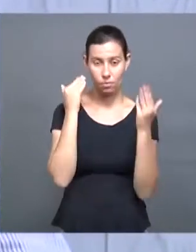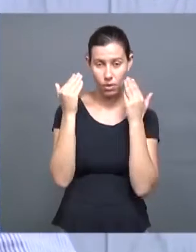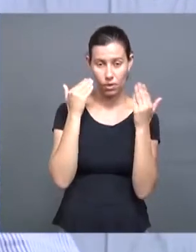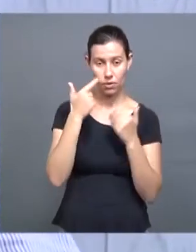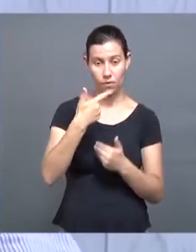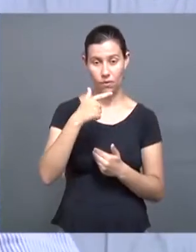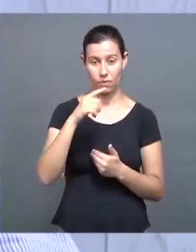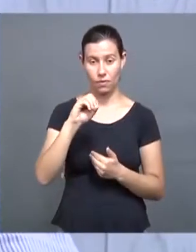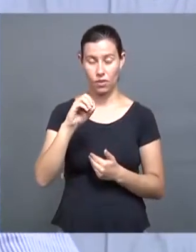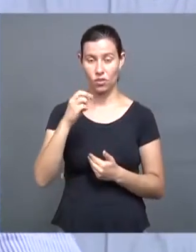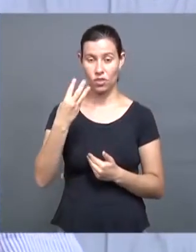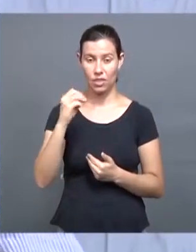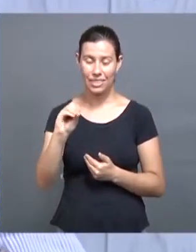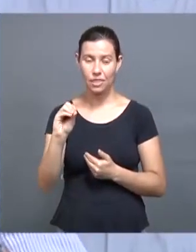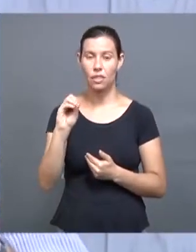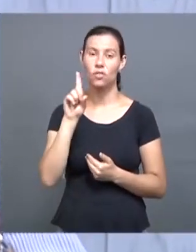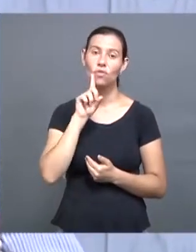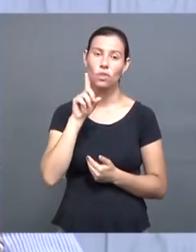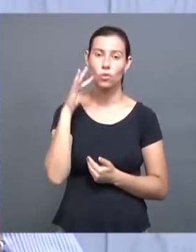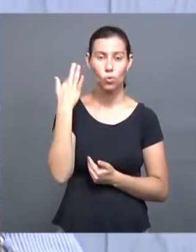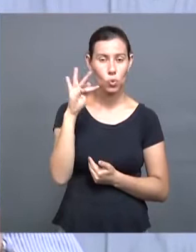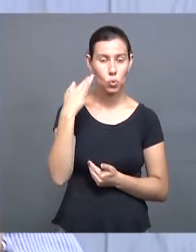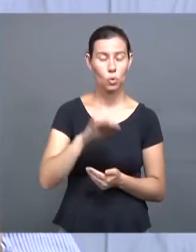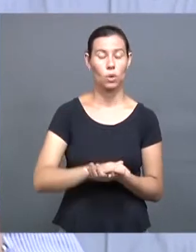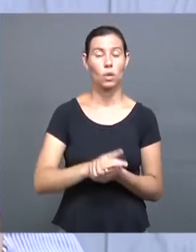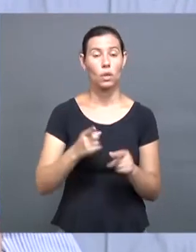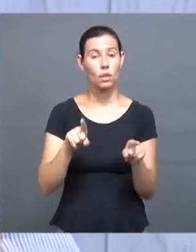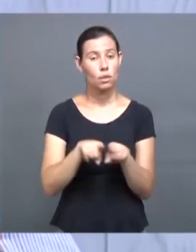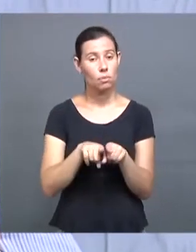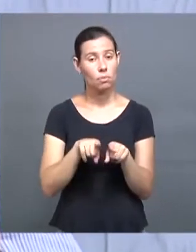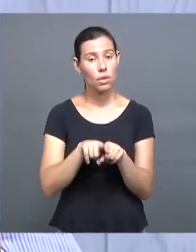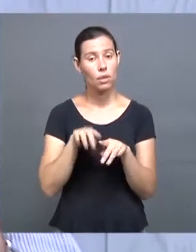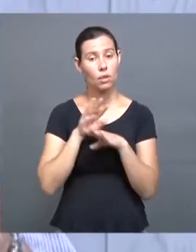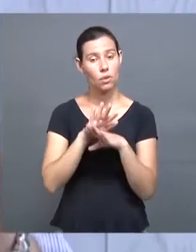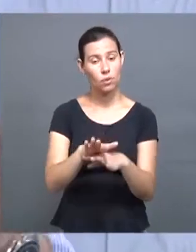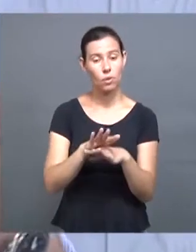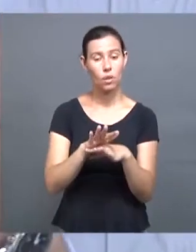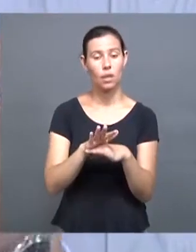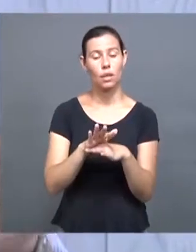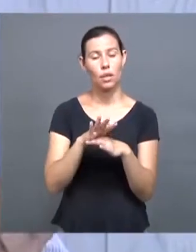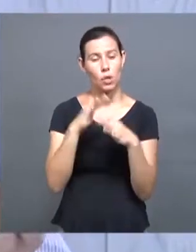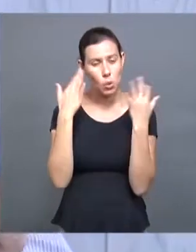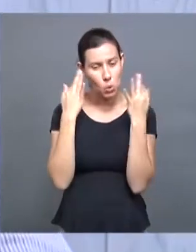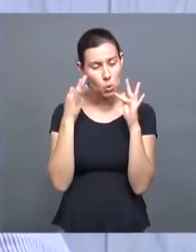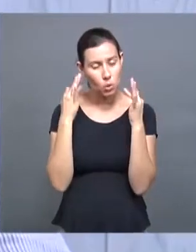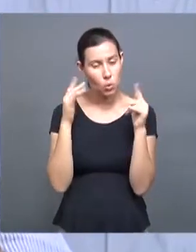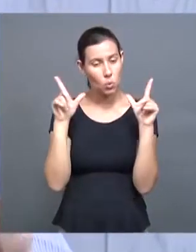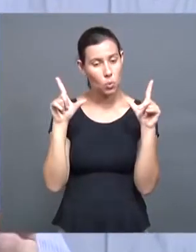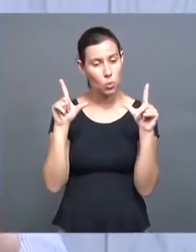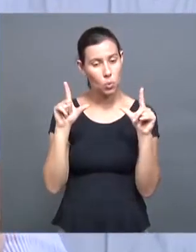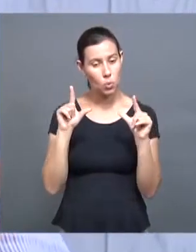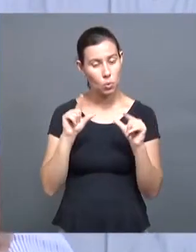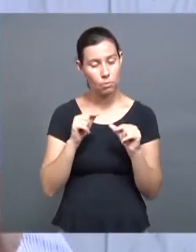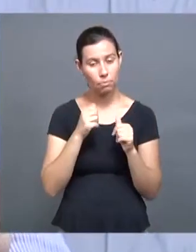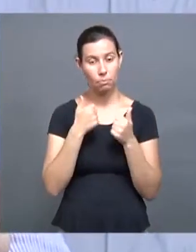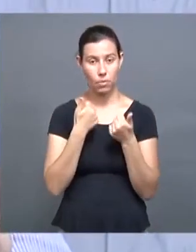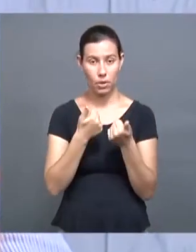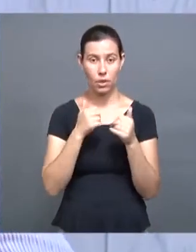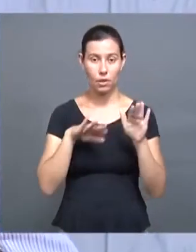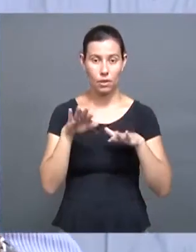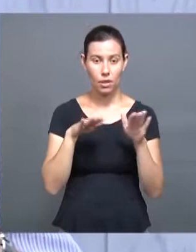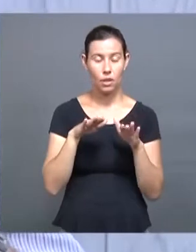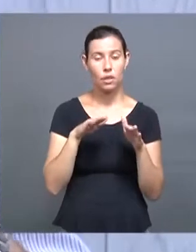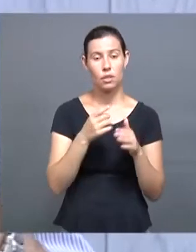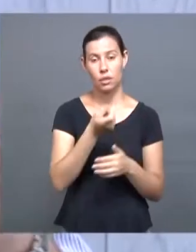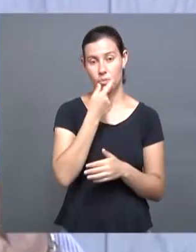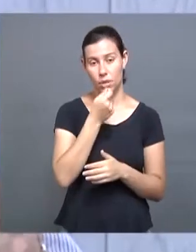Melhorar a efetividade dos tratamentos sintomáticos. Então, O paciente antes tomava uma dipirona e não melhorava com a dor.